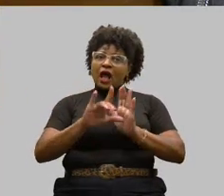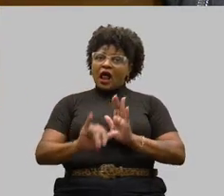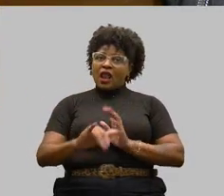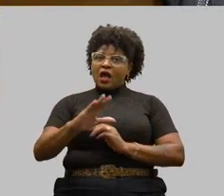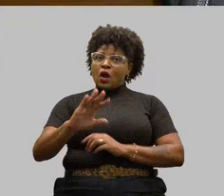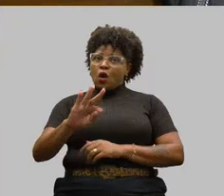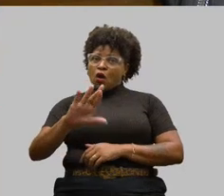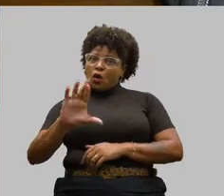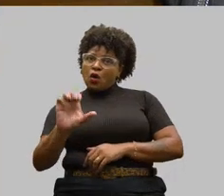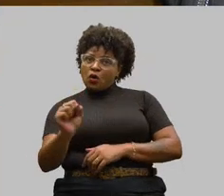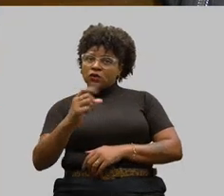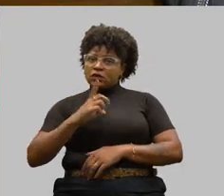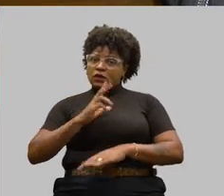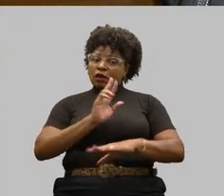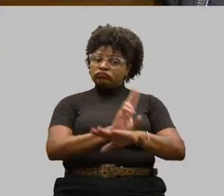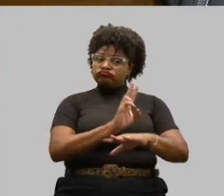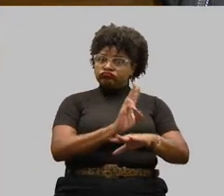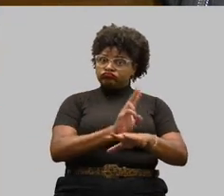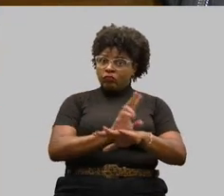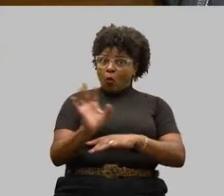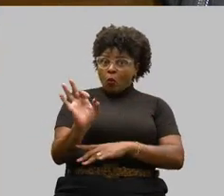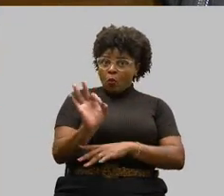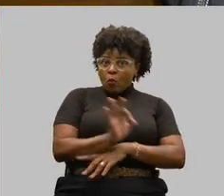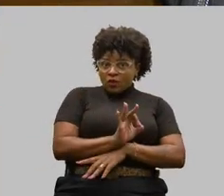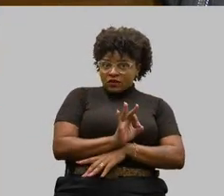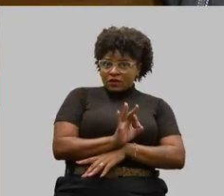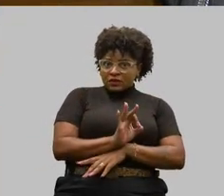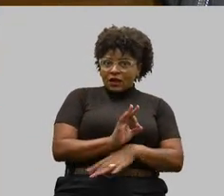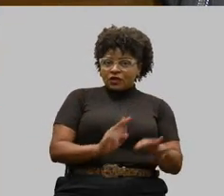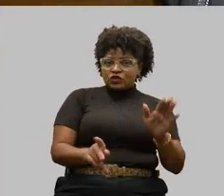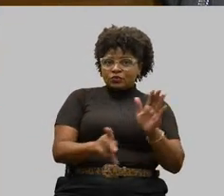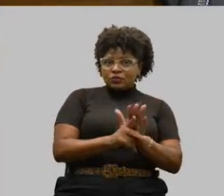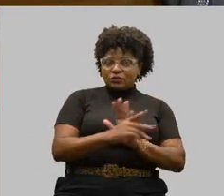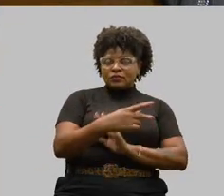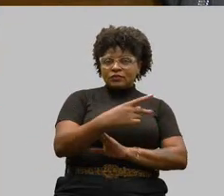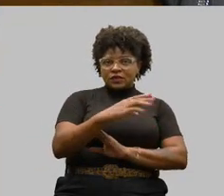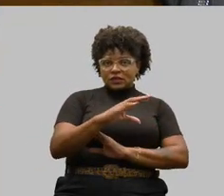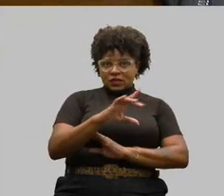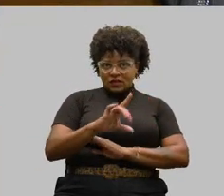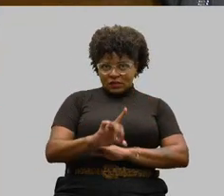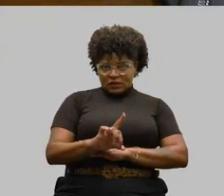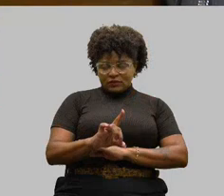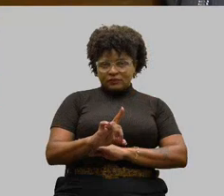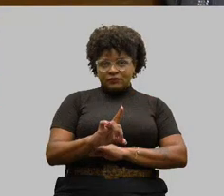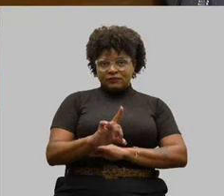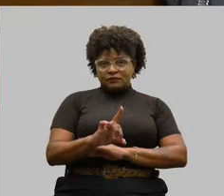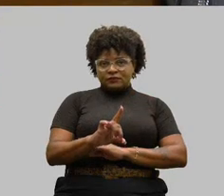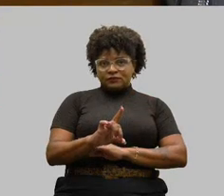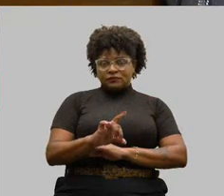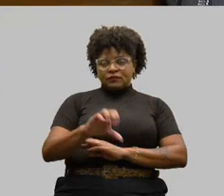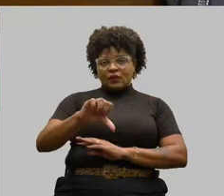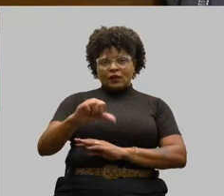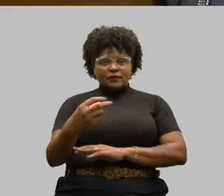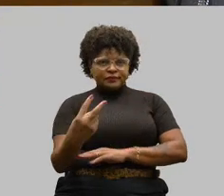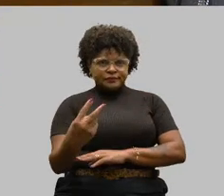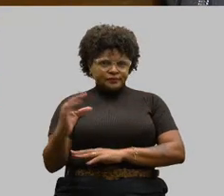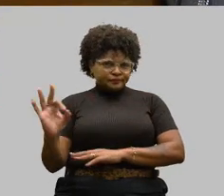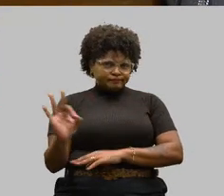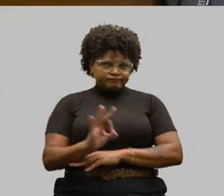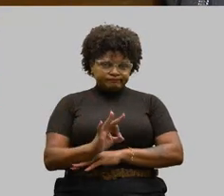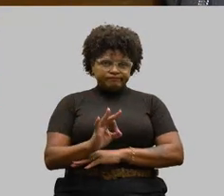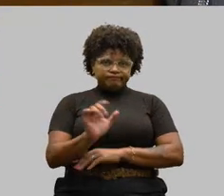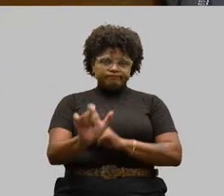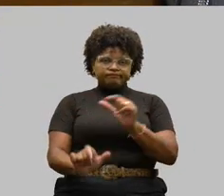reserva esse percentual aí para as empresas com senhor mais empregados elas a 92% das pessoas